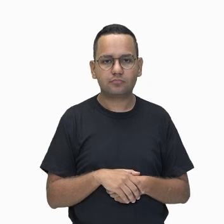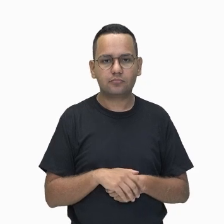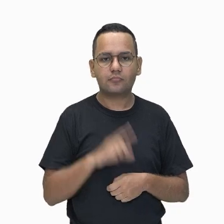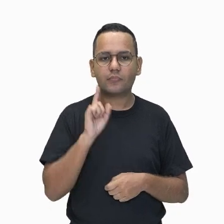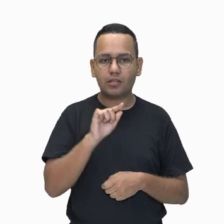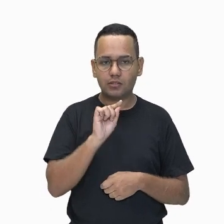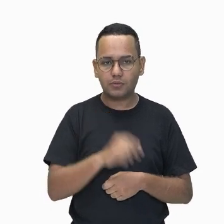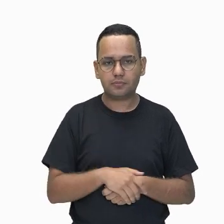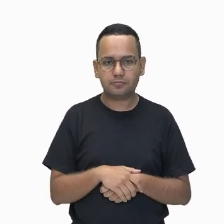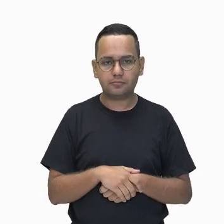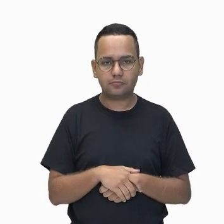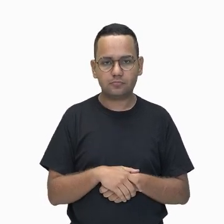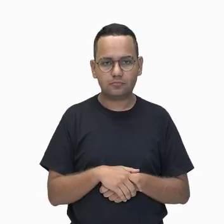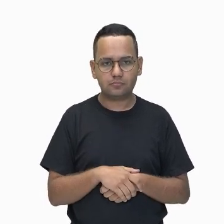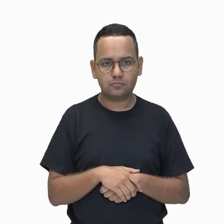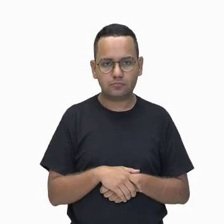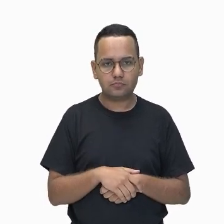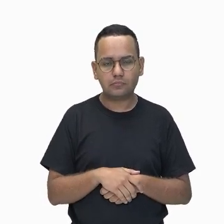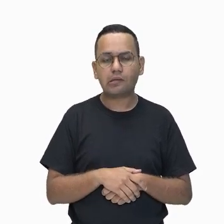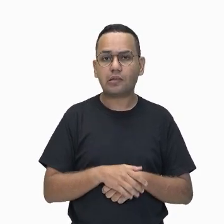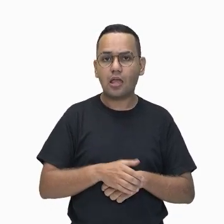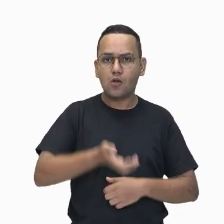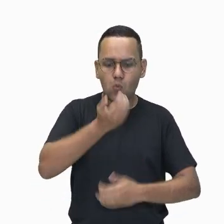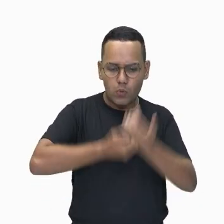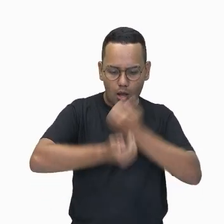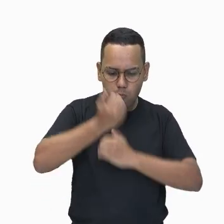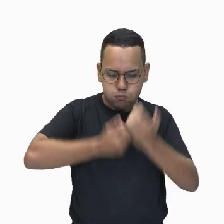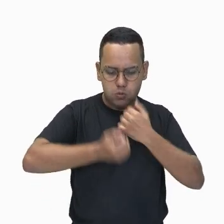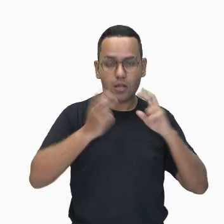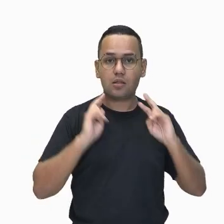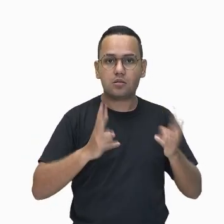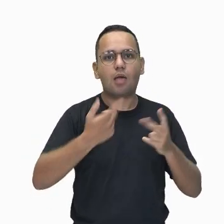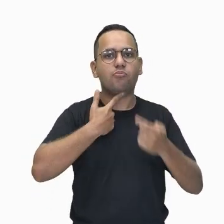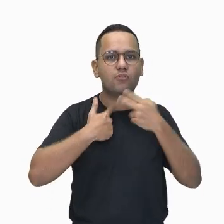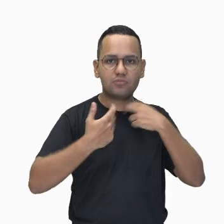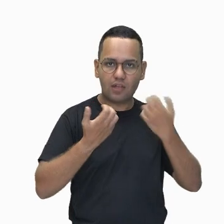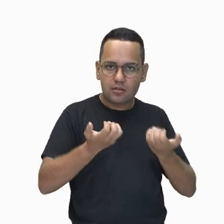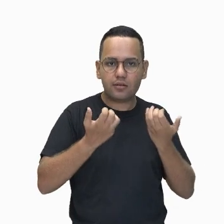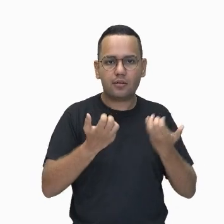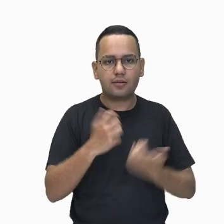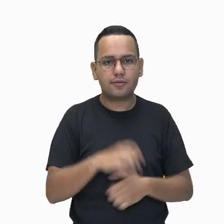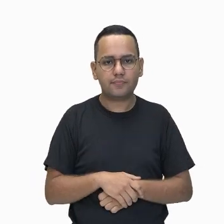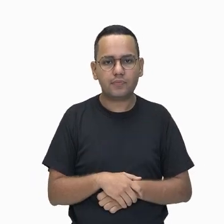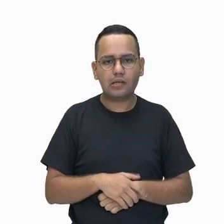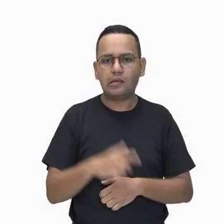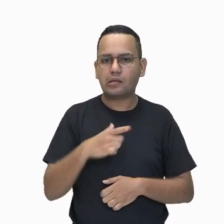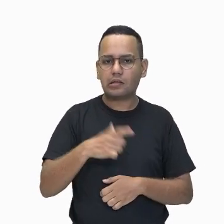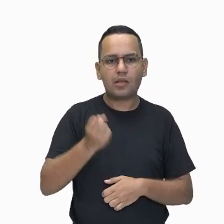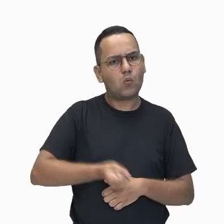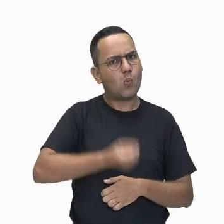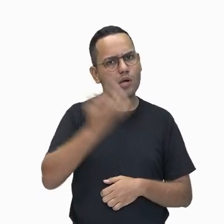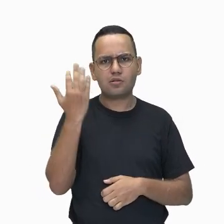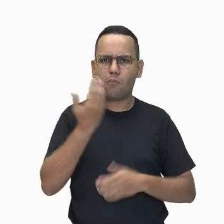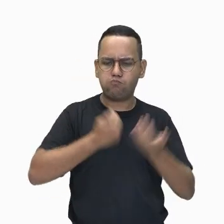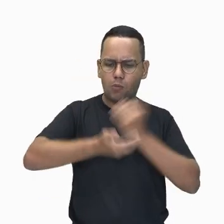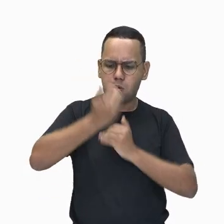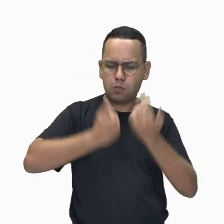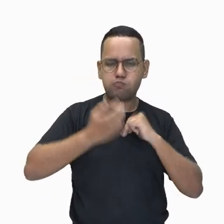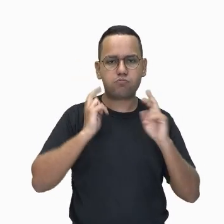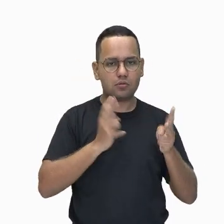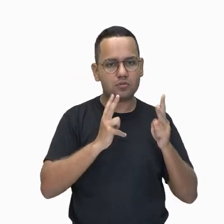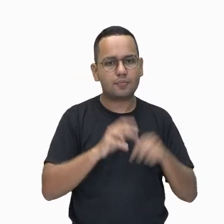por episódios frequentes de compulsão alimentar, nos quais há um consumo de grandes quantidades de comida, seguido de